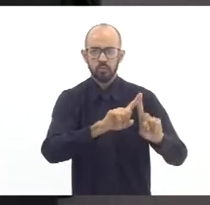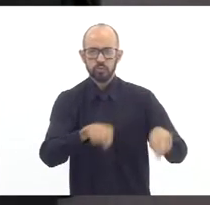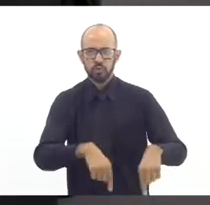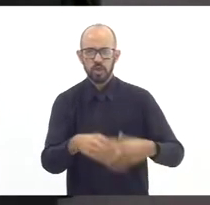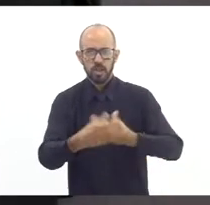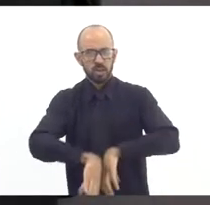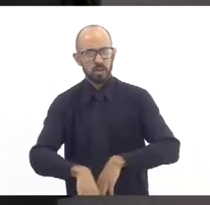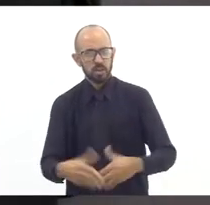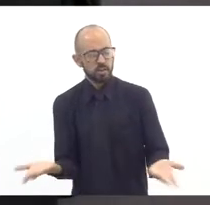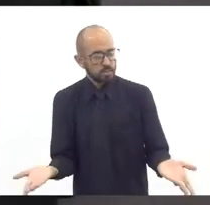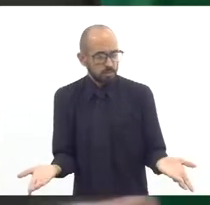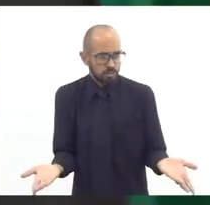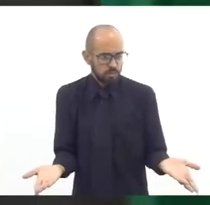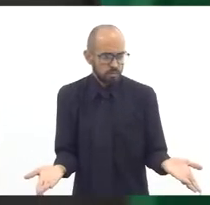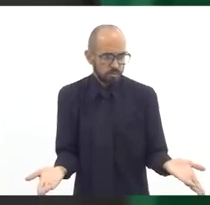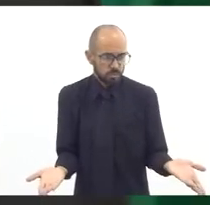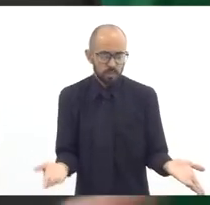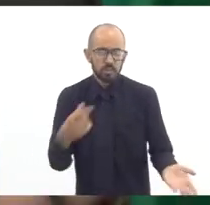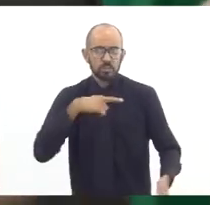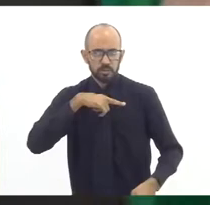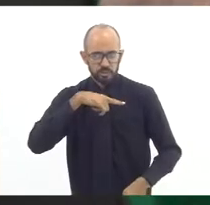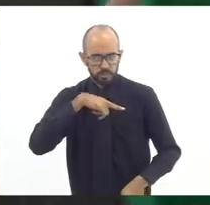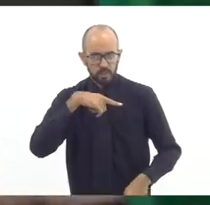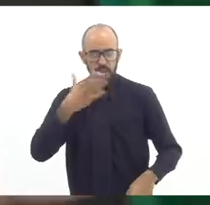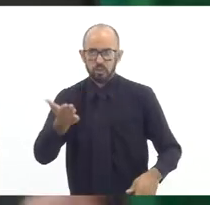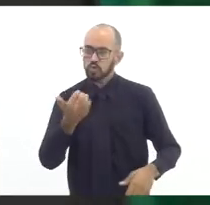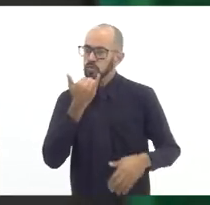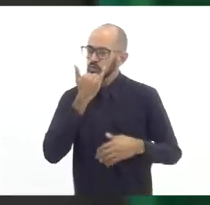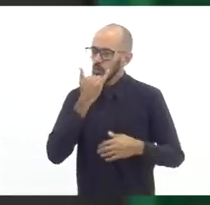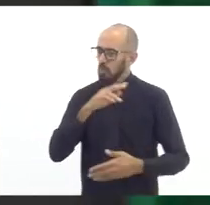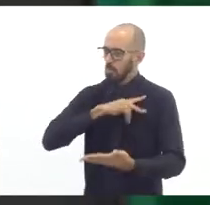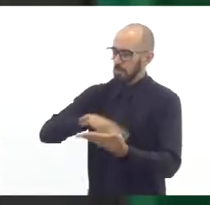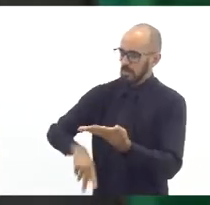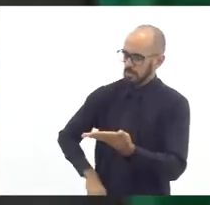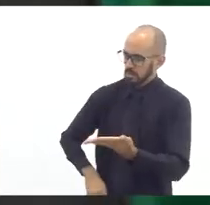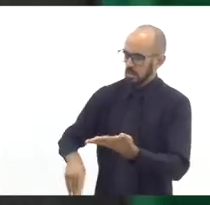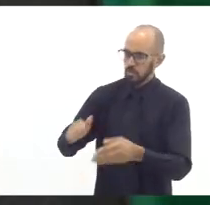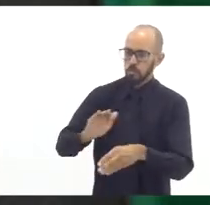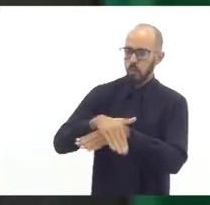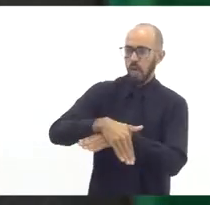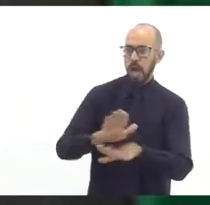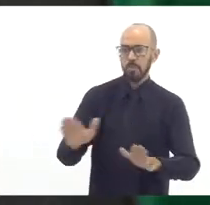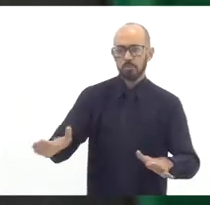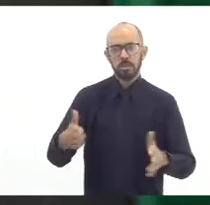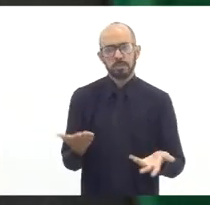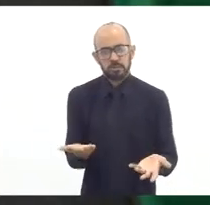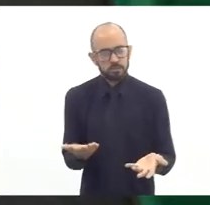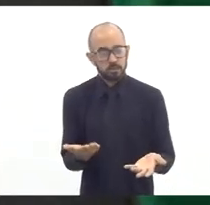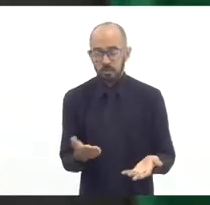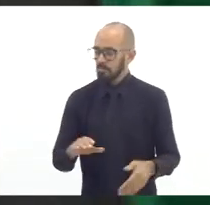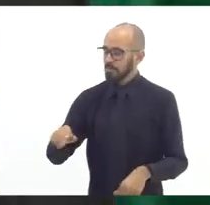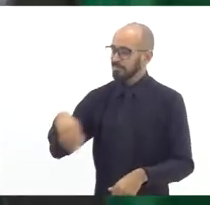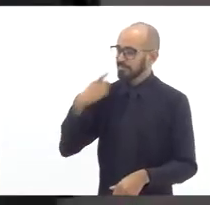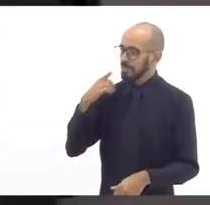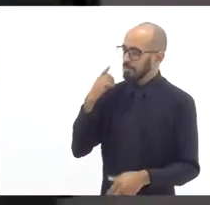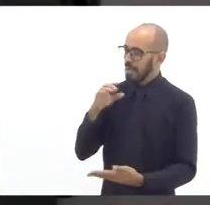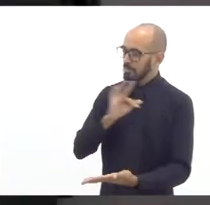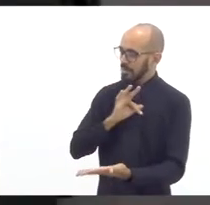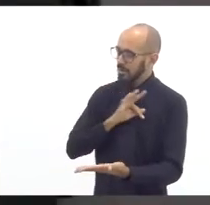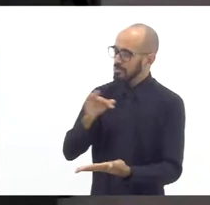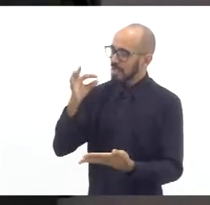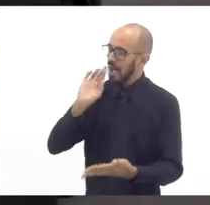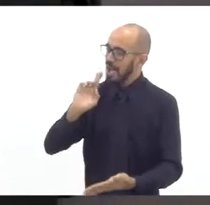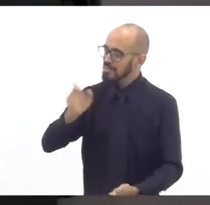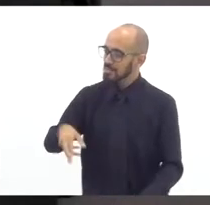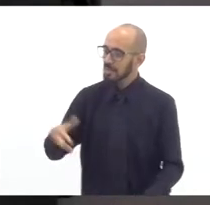cargos comissionados. Então, a gente tem aí... Desculpa, presidente, por ter... Deputada Marta Rocha está coberta de razão. Não, eu vou chegar lá. Eu